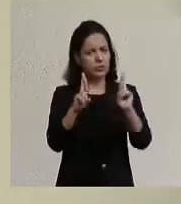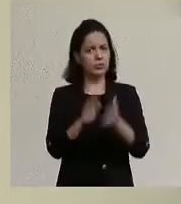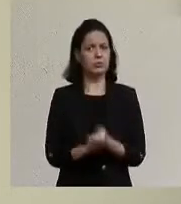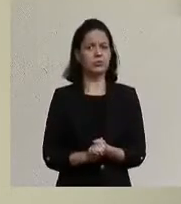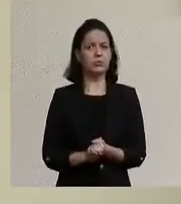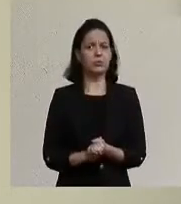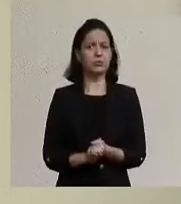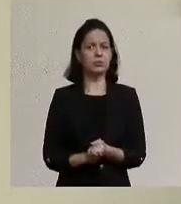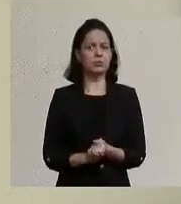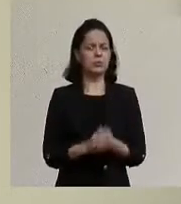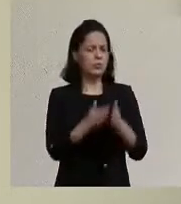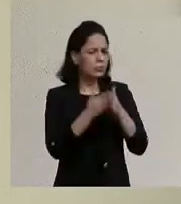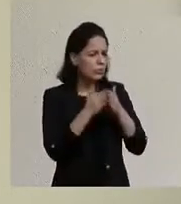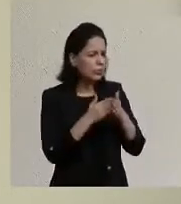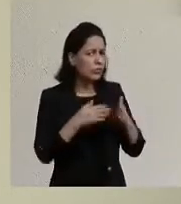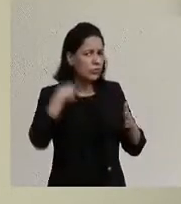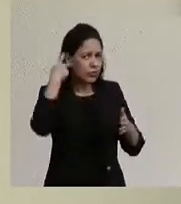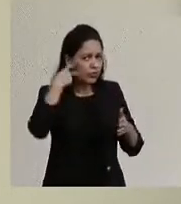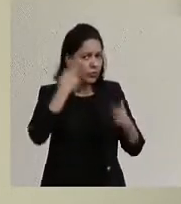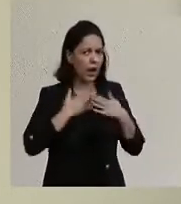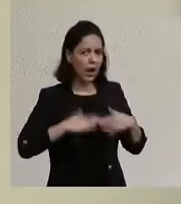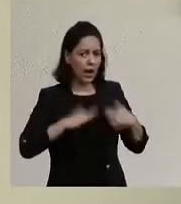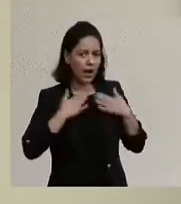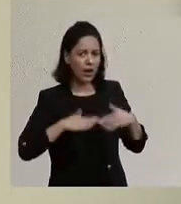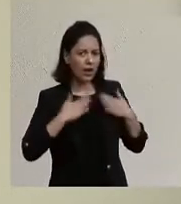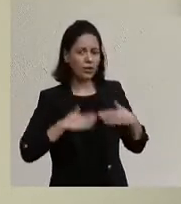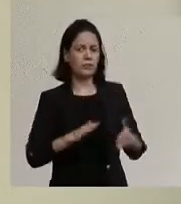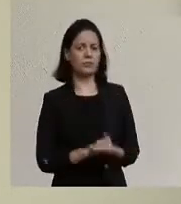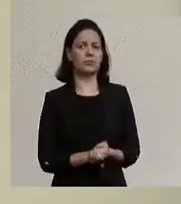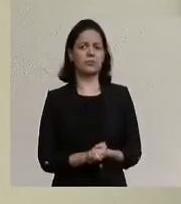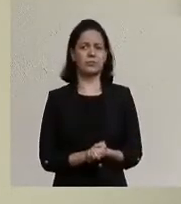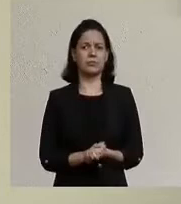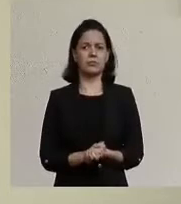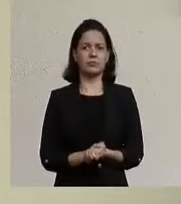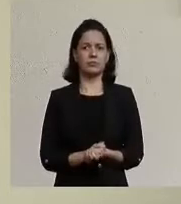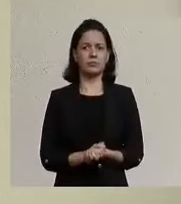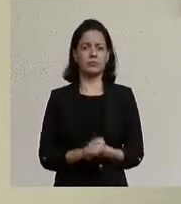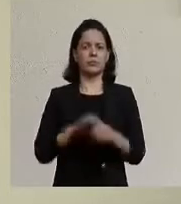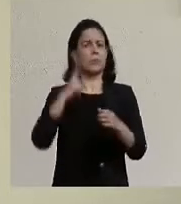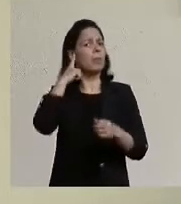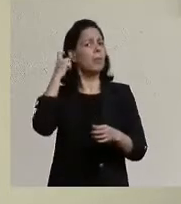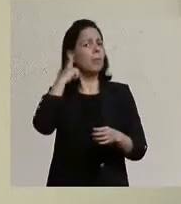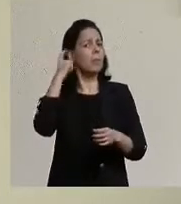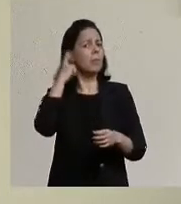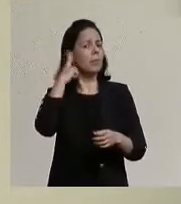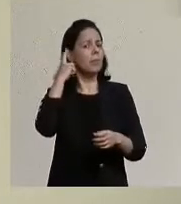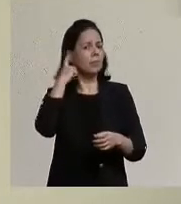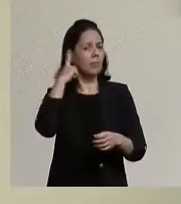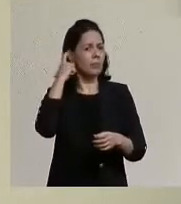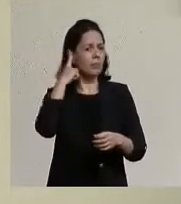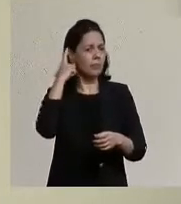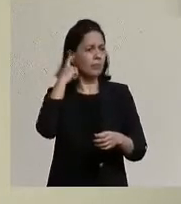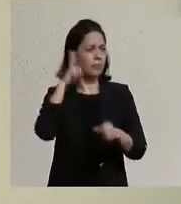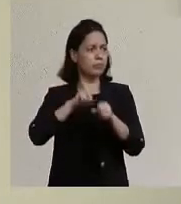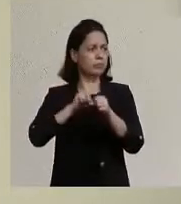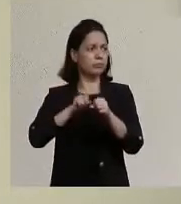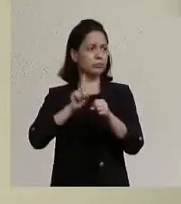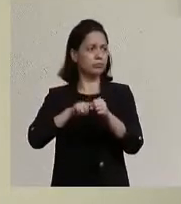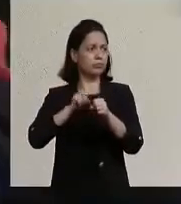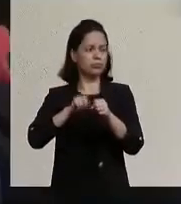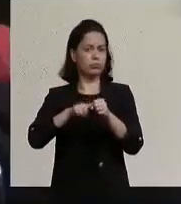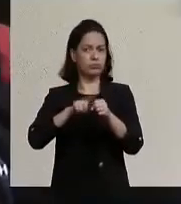tem pessoas boas na base na oposição em todos os lados eu peço que o próprio secretário instrua os